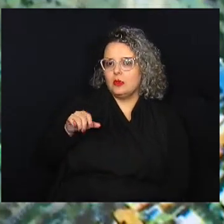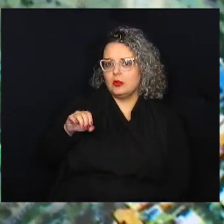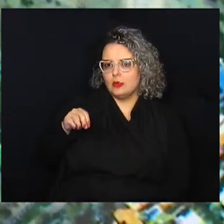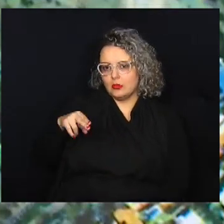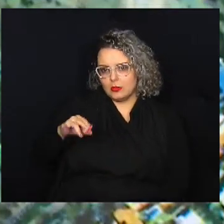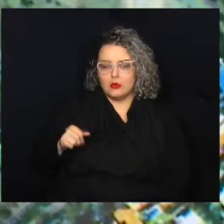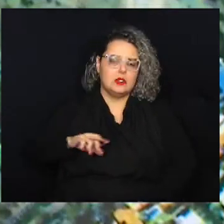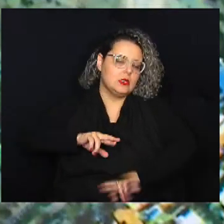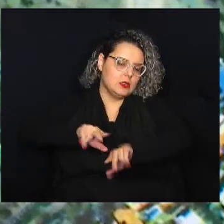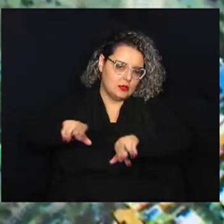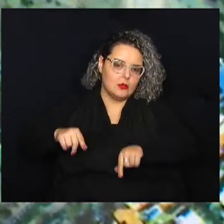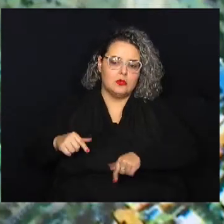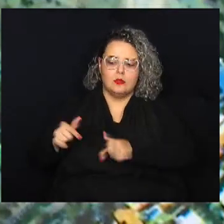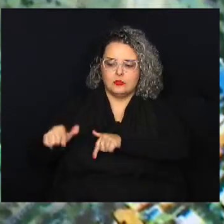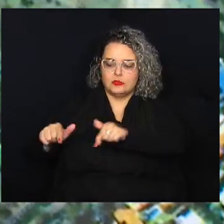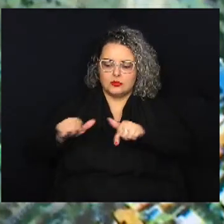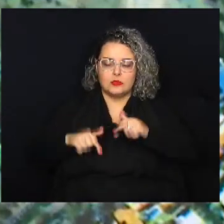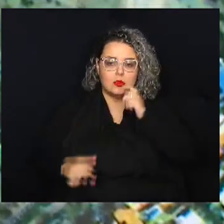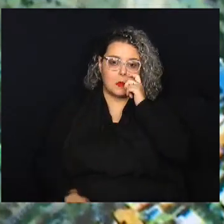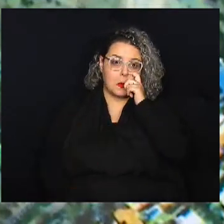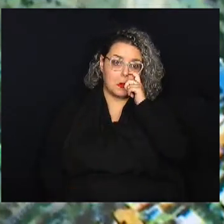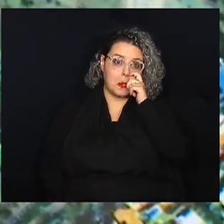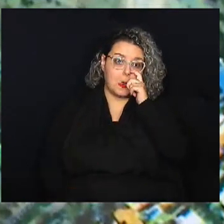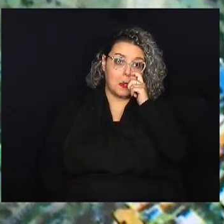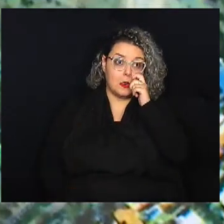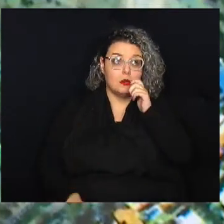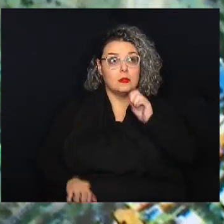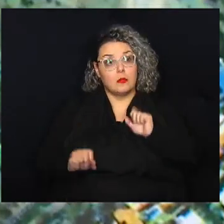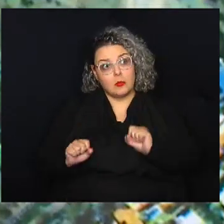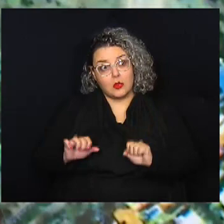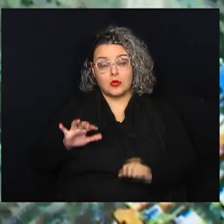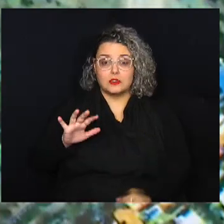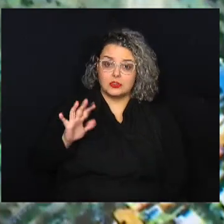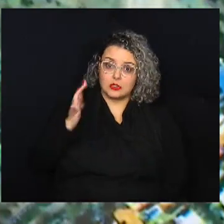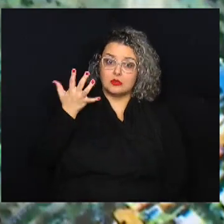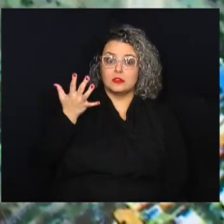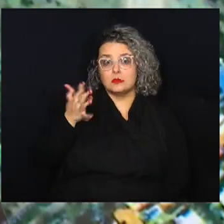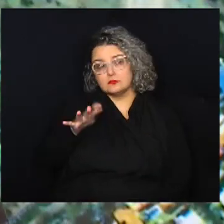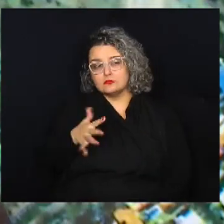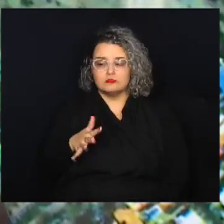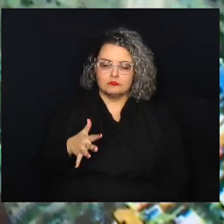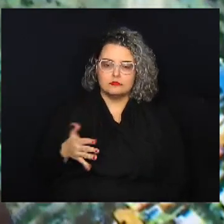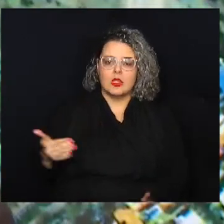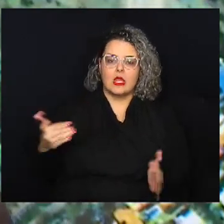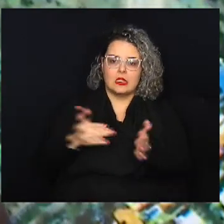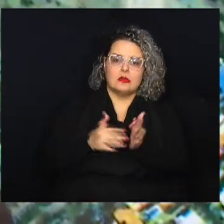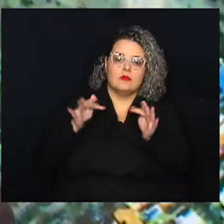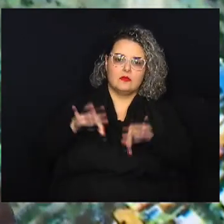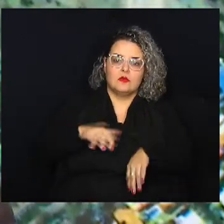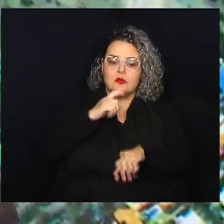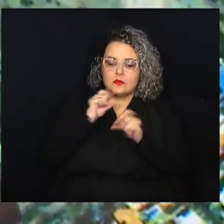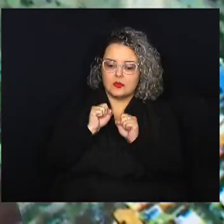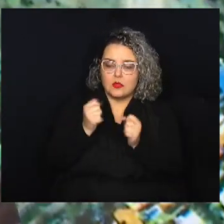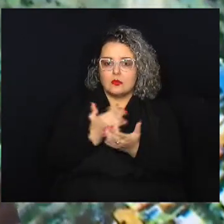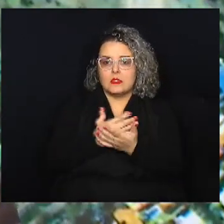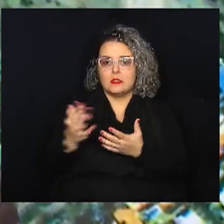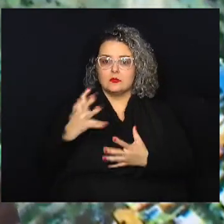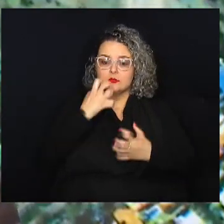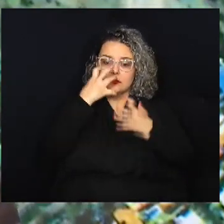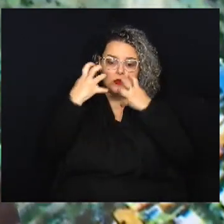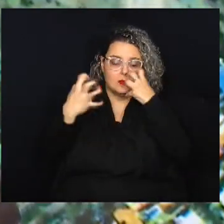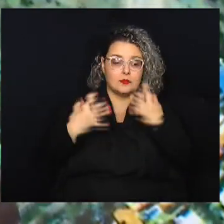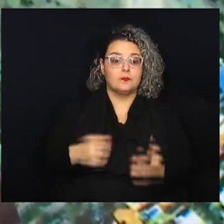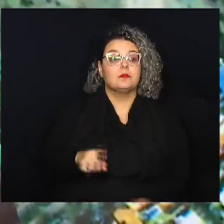Niño possa ser de intensidade moderada, pelo menos aí até o final do inverno e primavera. Influencia bastante